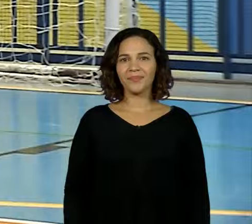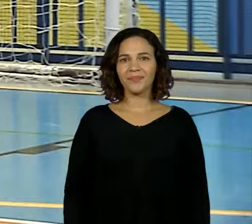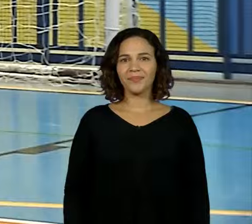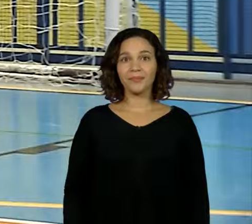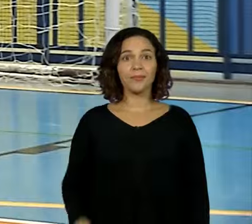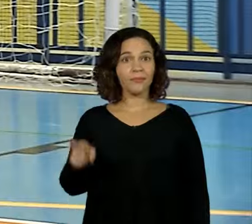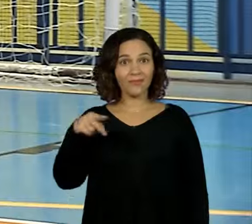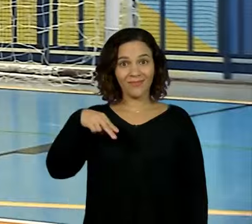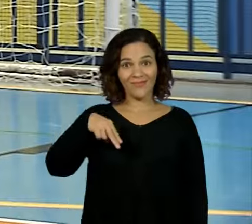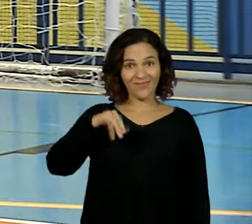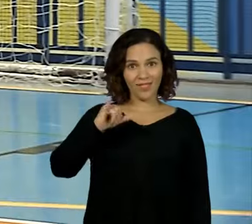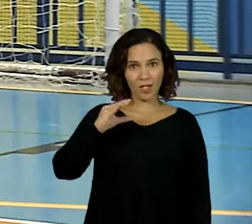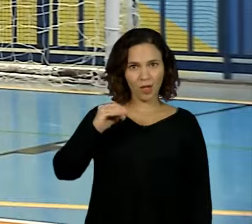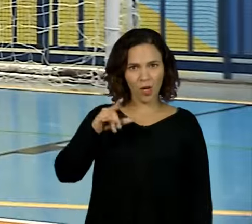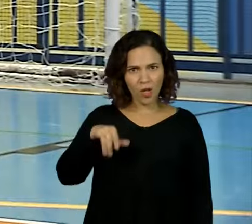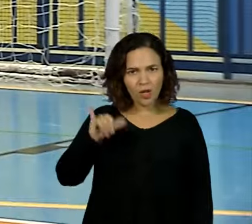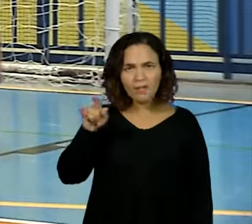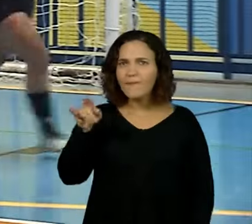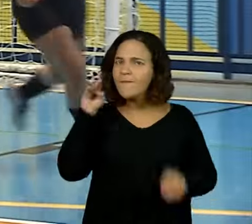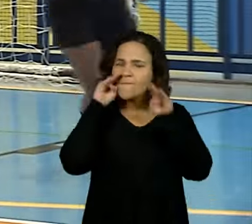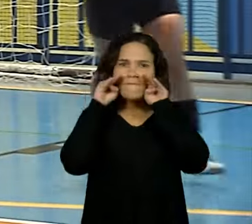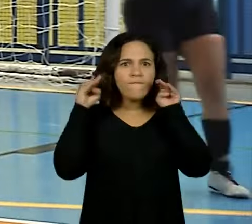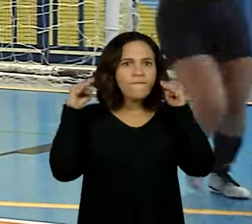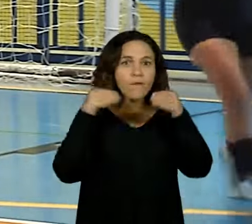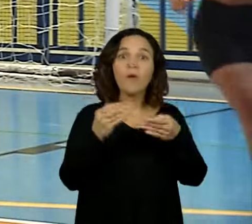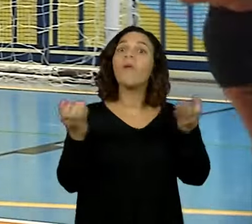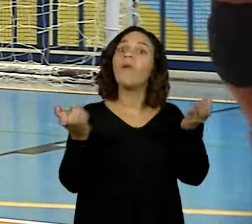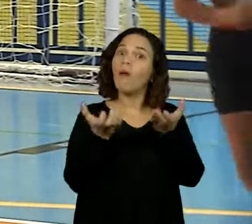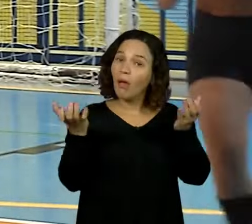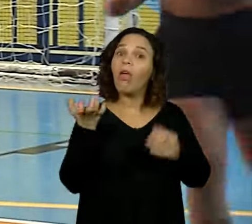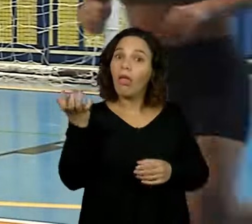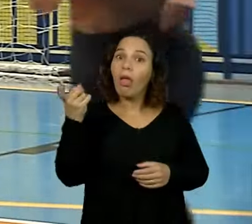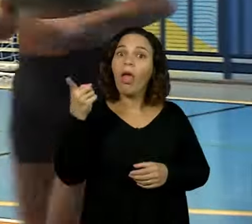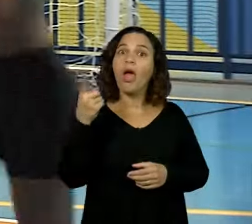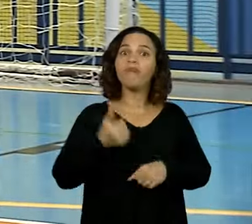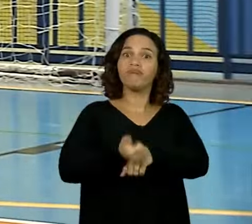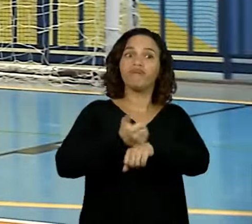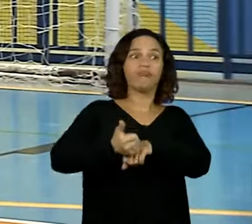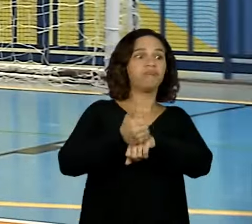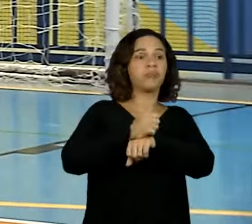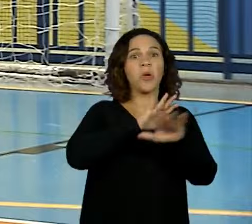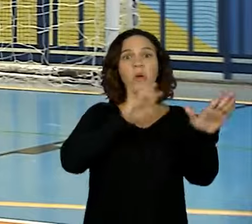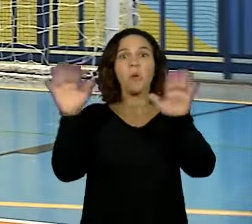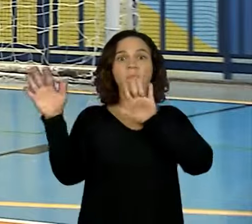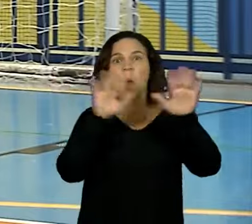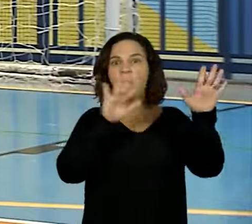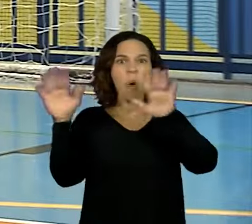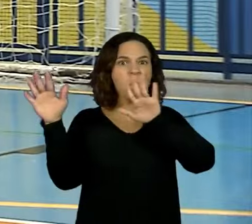A Nicole está focadíssima em se tornar uma jogadora profissional.